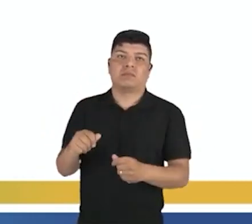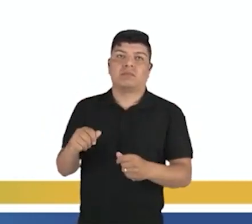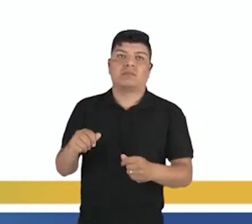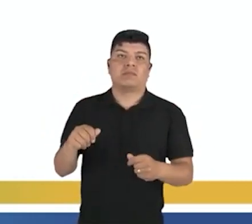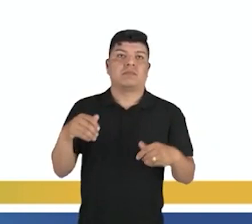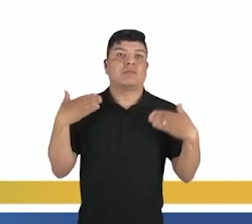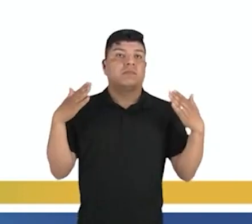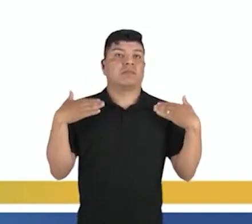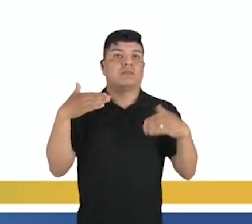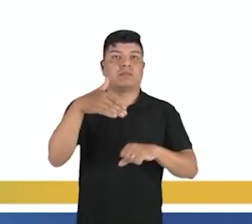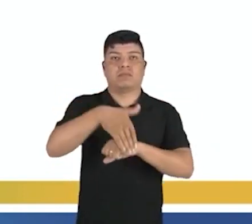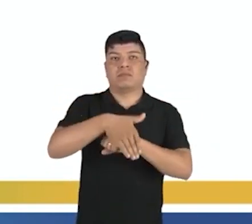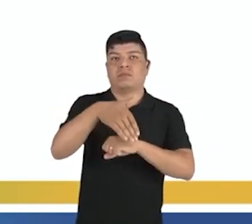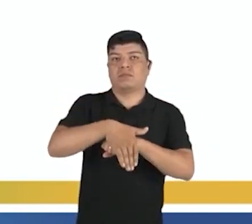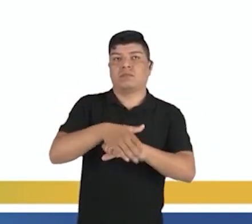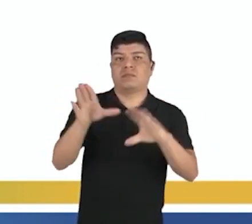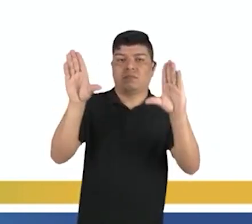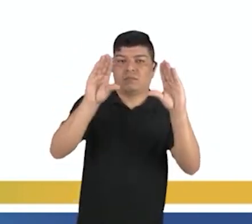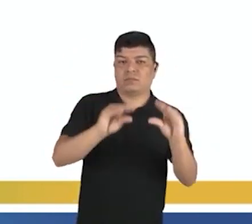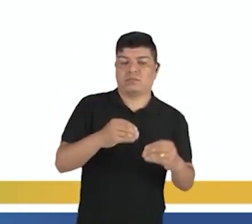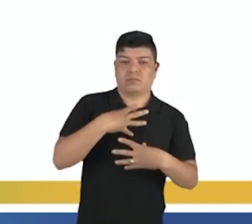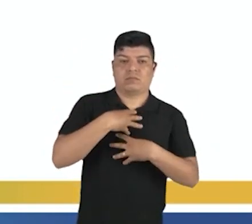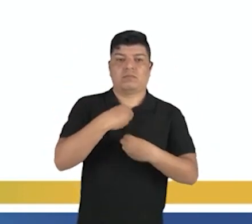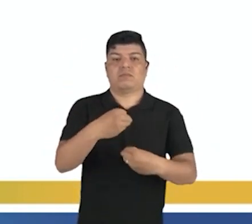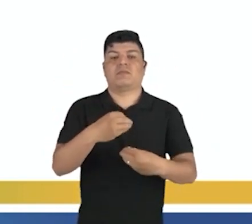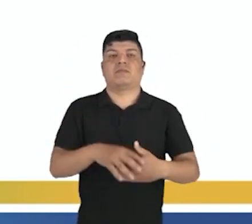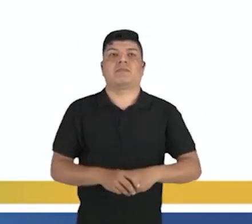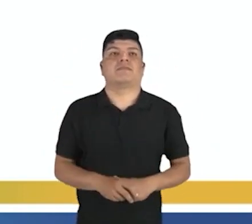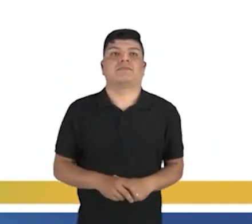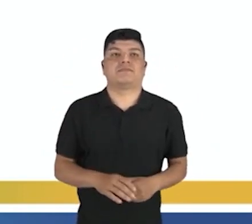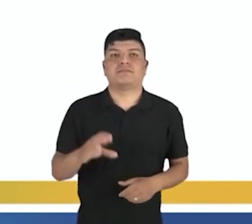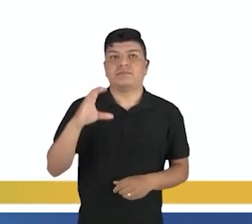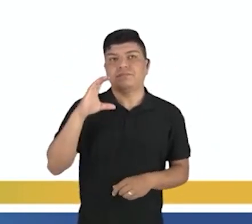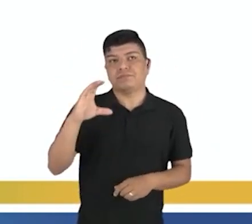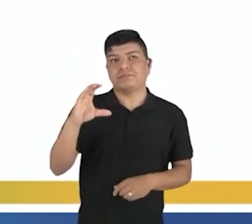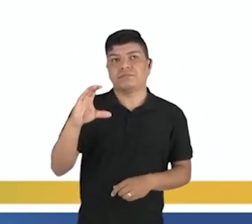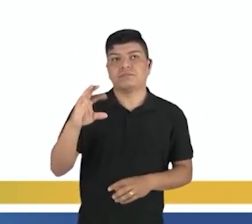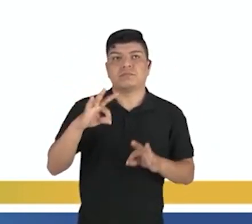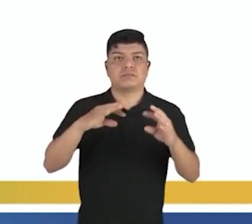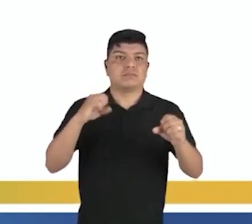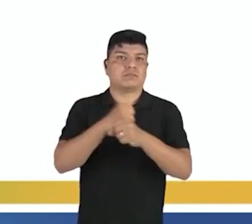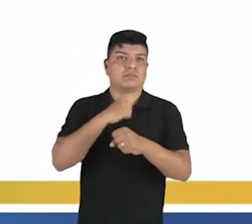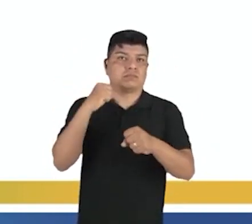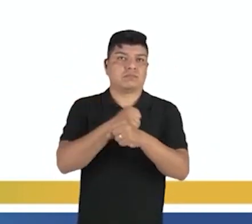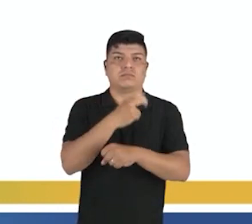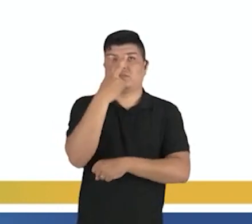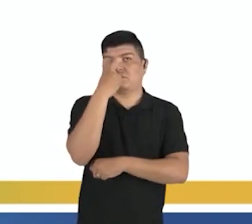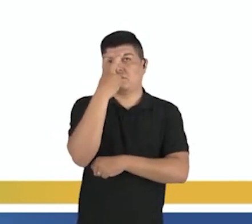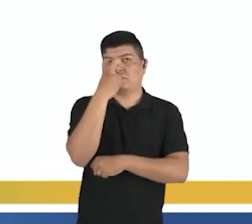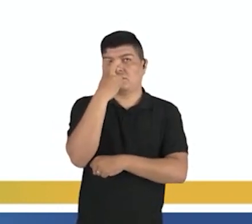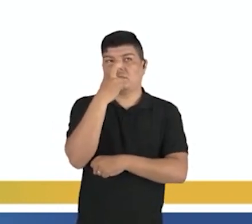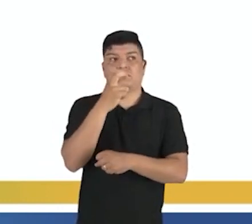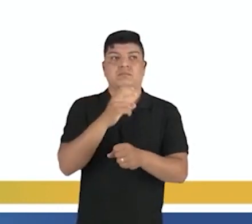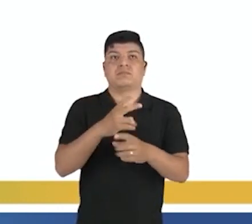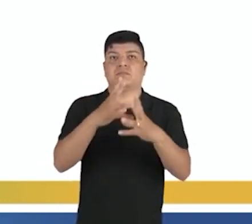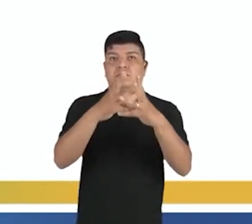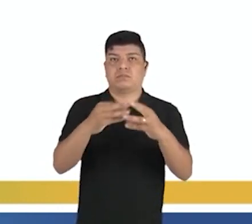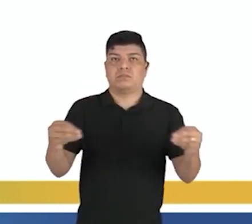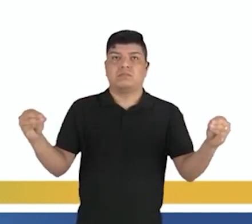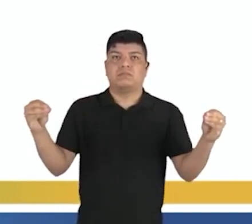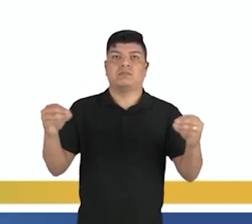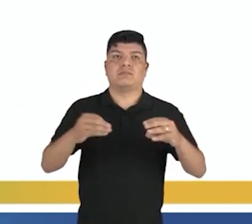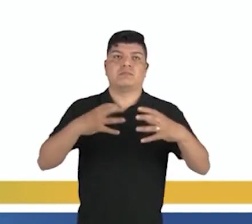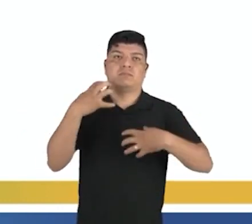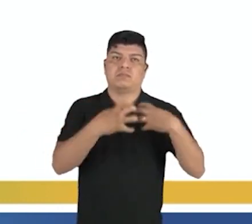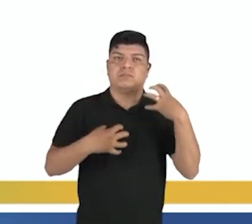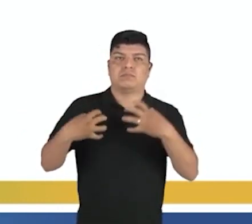as alegorias da noite escura da alma. C. Todos os cálculos do cego se desfaziam